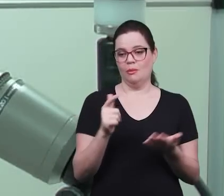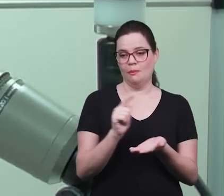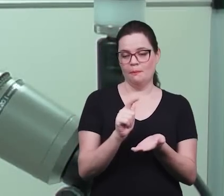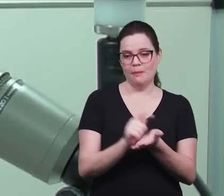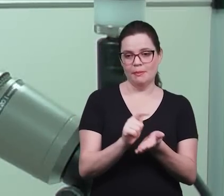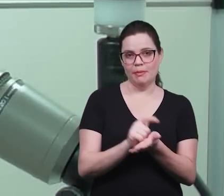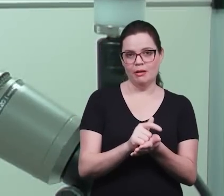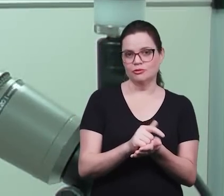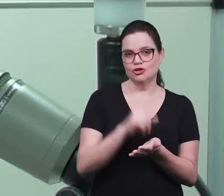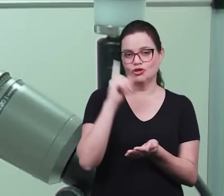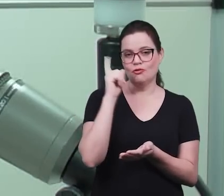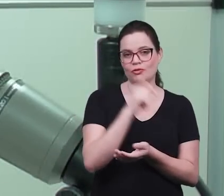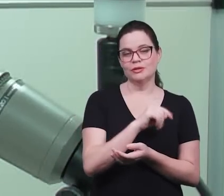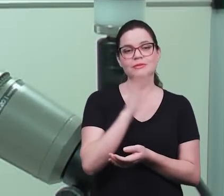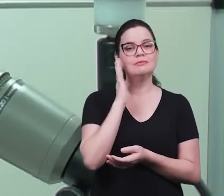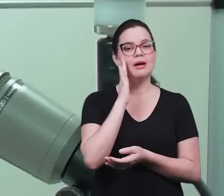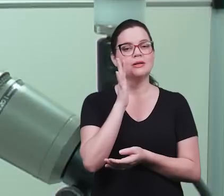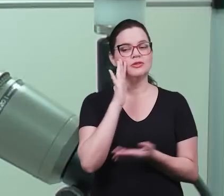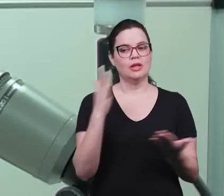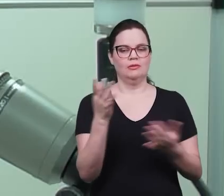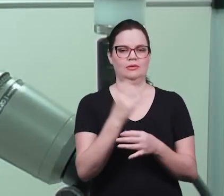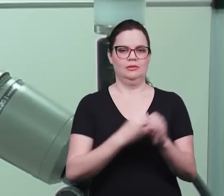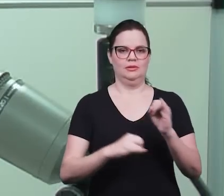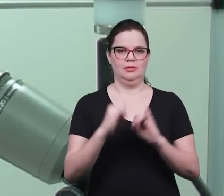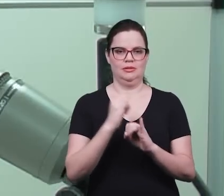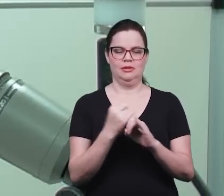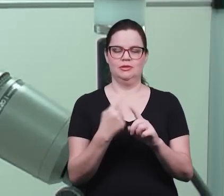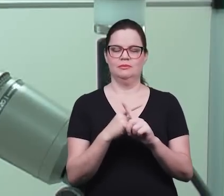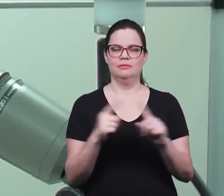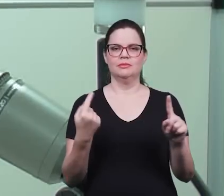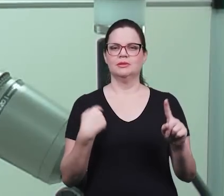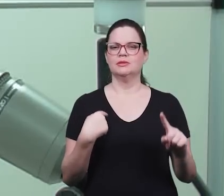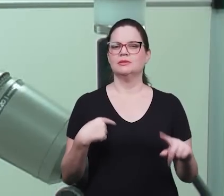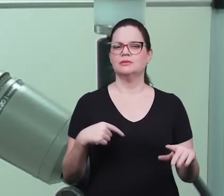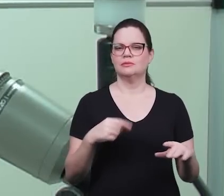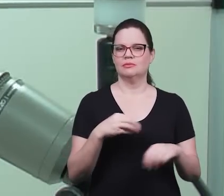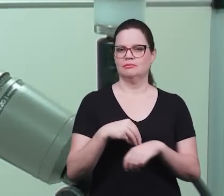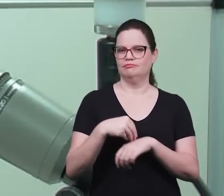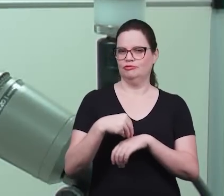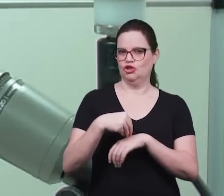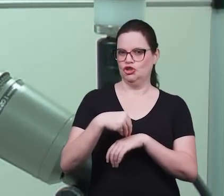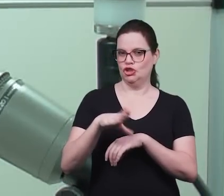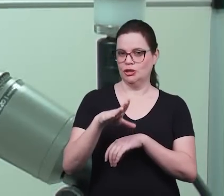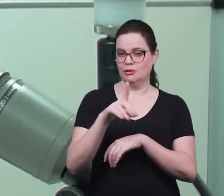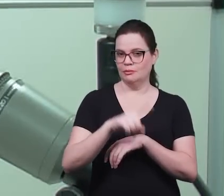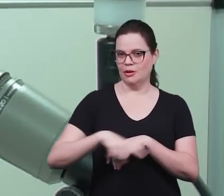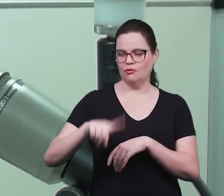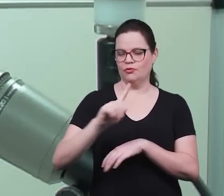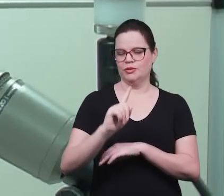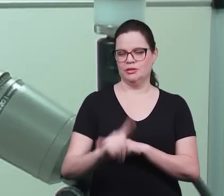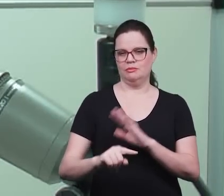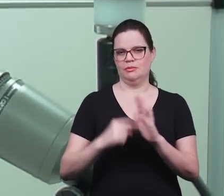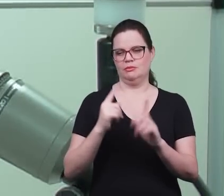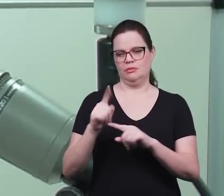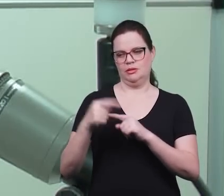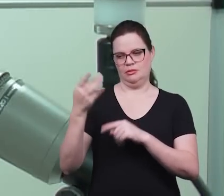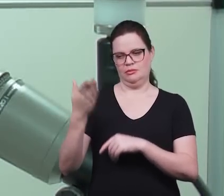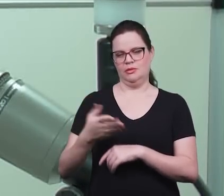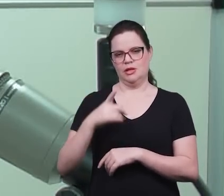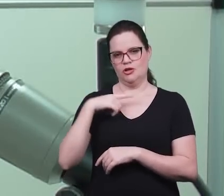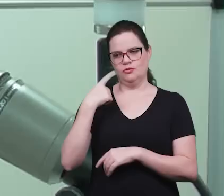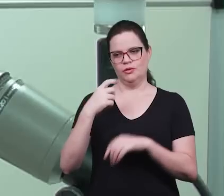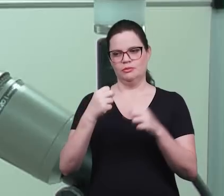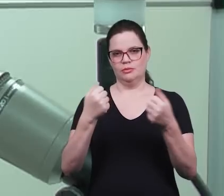Então, a primeira coisa que é uma sugestão nossa aqui, e o Dr. João pode comentar sobre isso, é